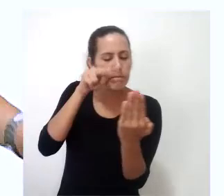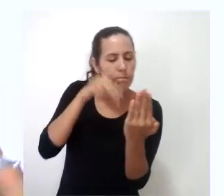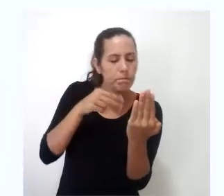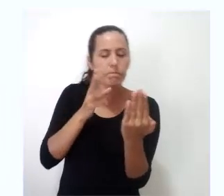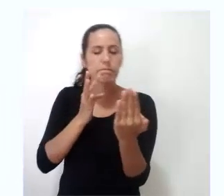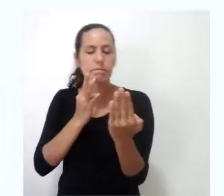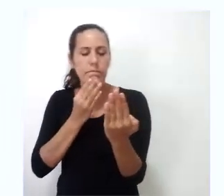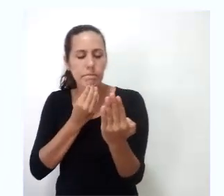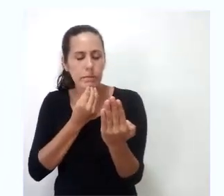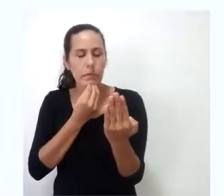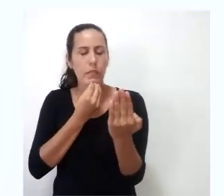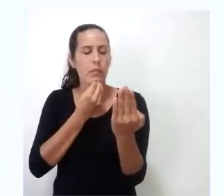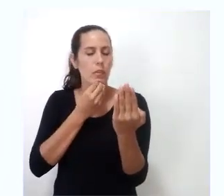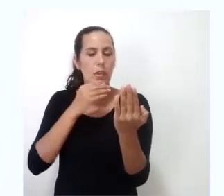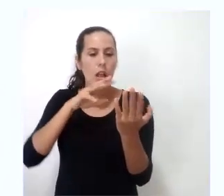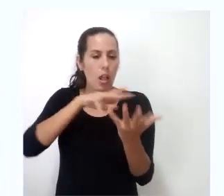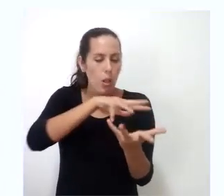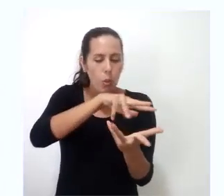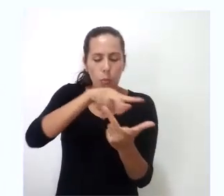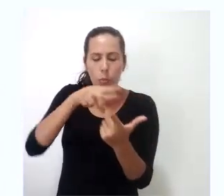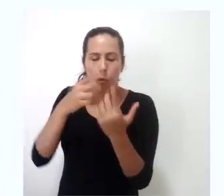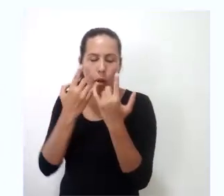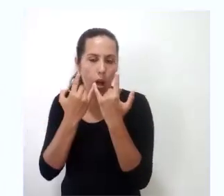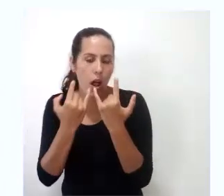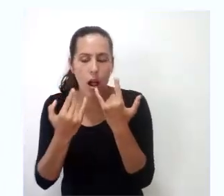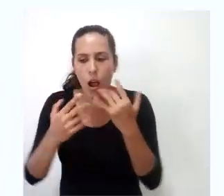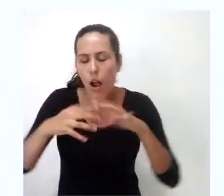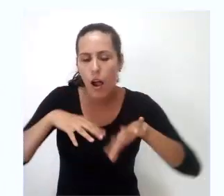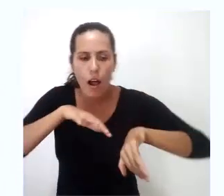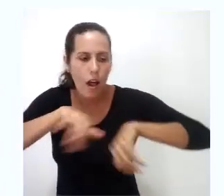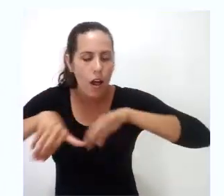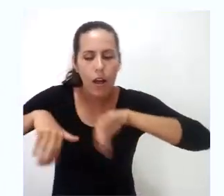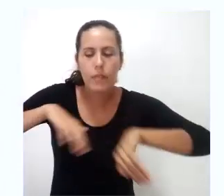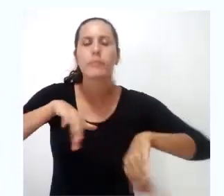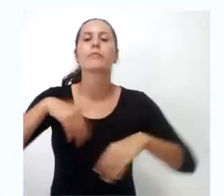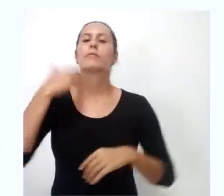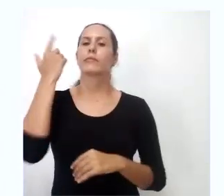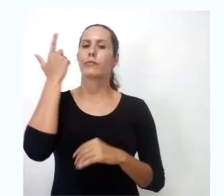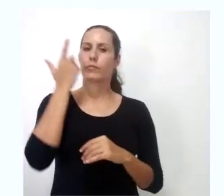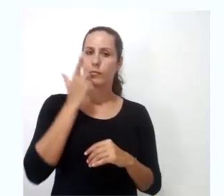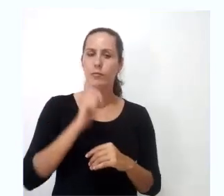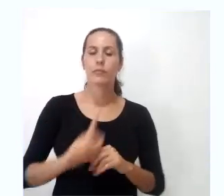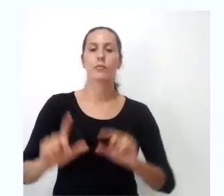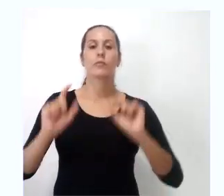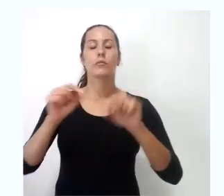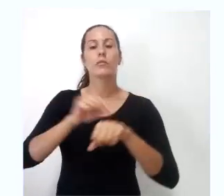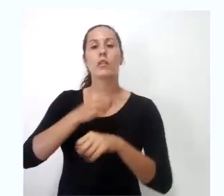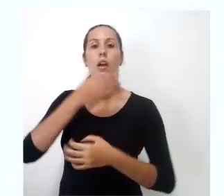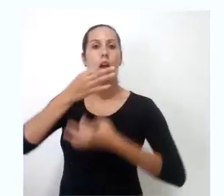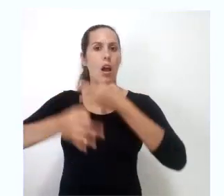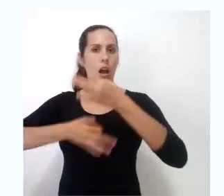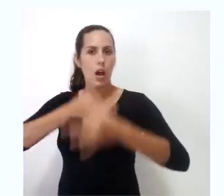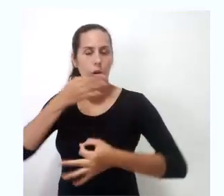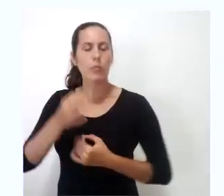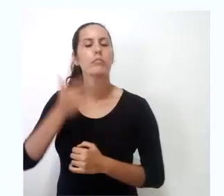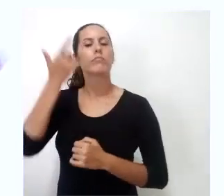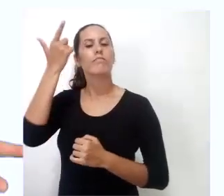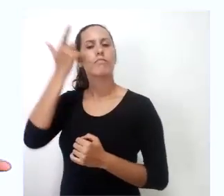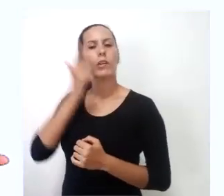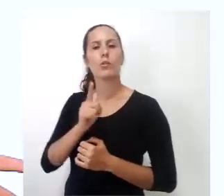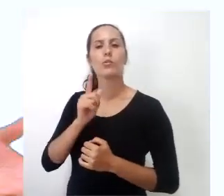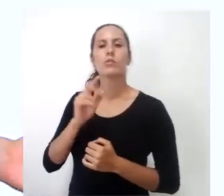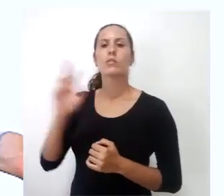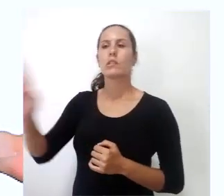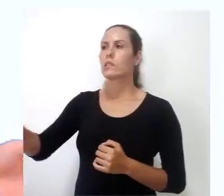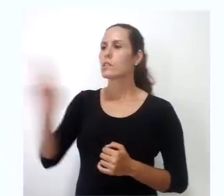ao conhecimento, navegar no conhecimento, para que você tenha argumentos para defender